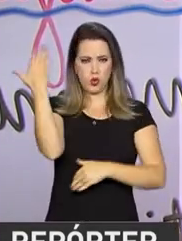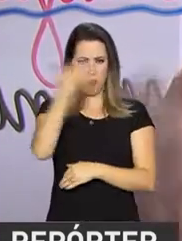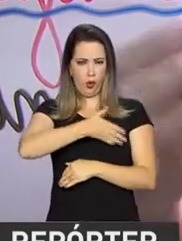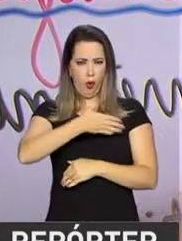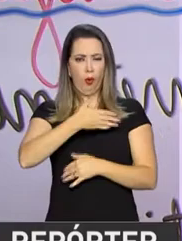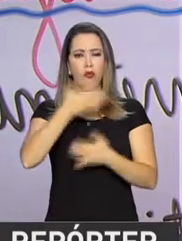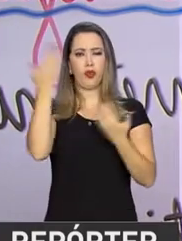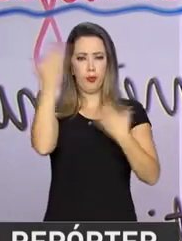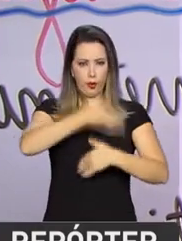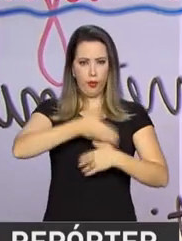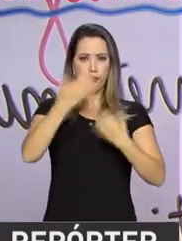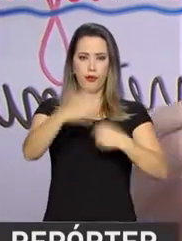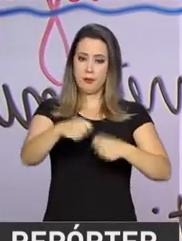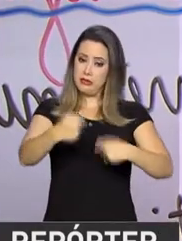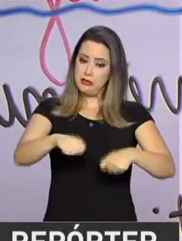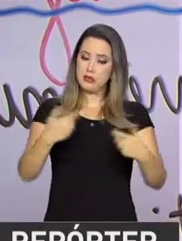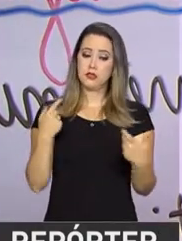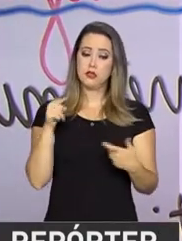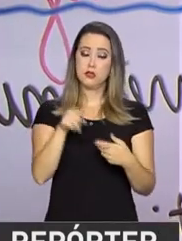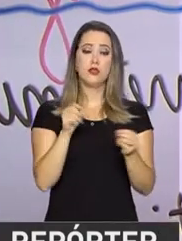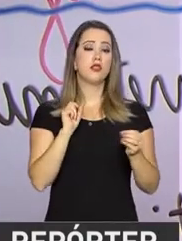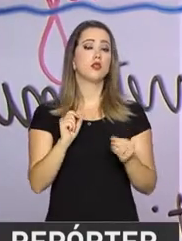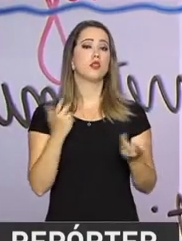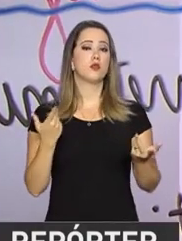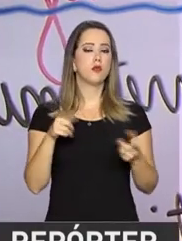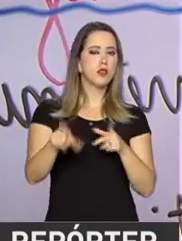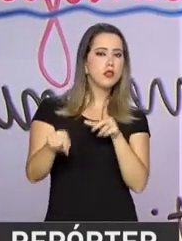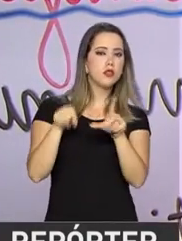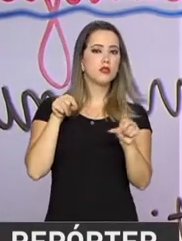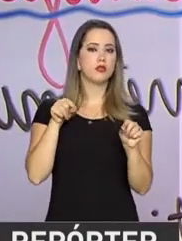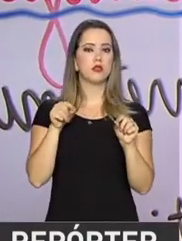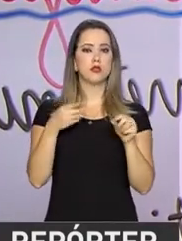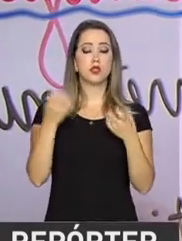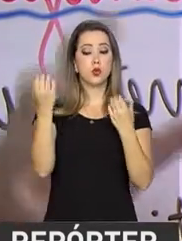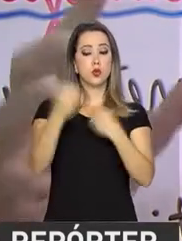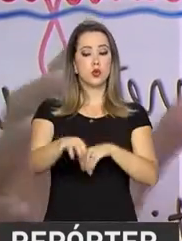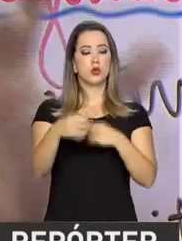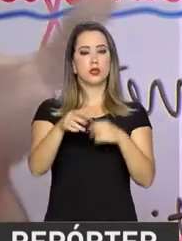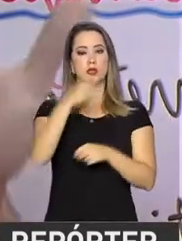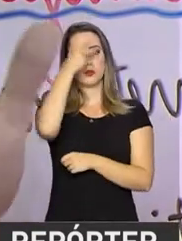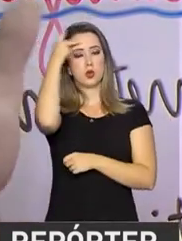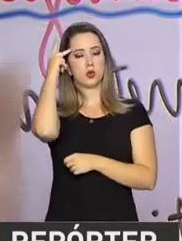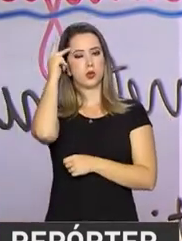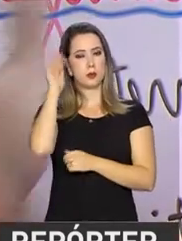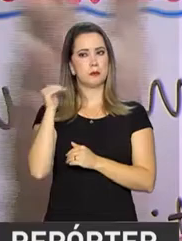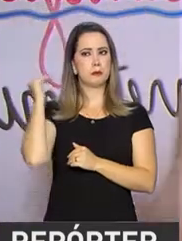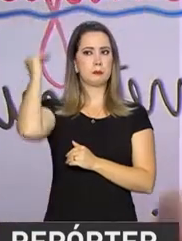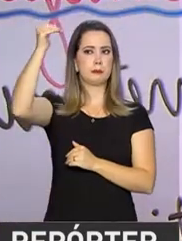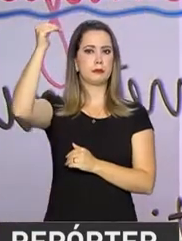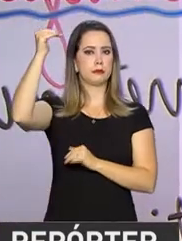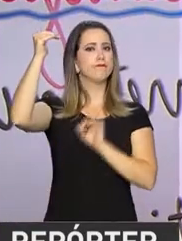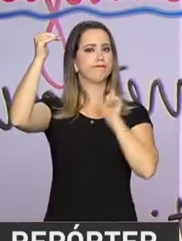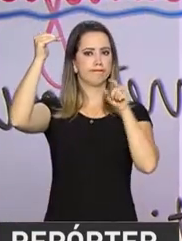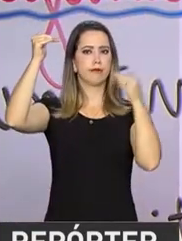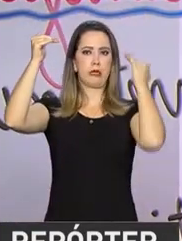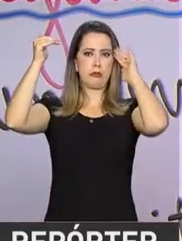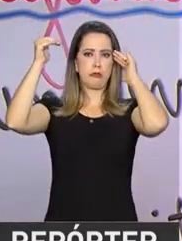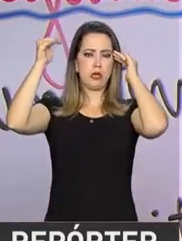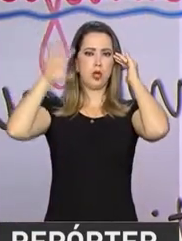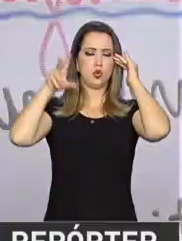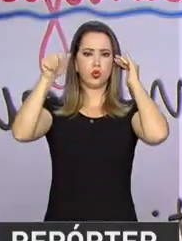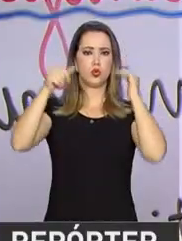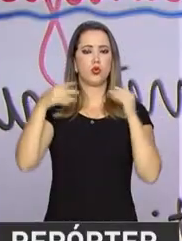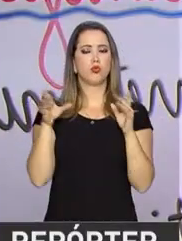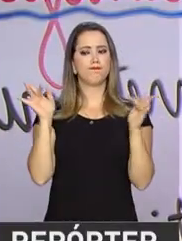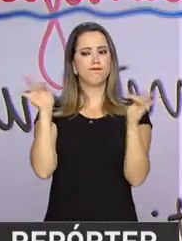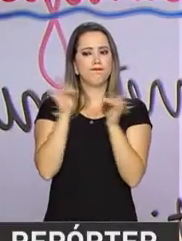público o que ela faz ela vai selecionar via concurso aquelas pessoas que realmente consegue completar o perfil